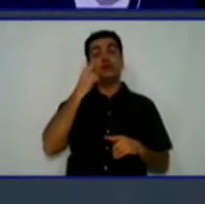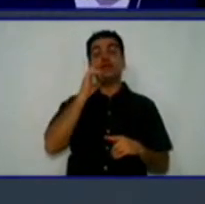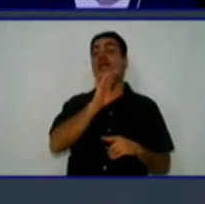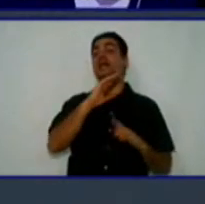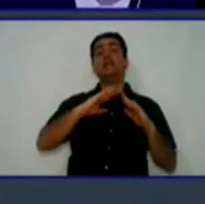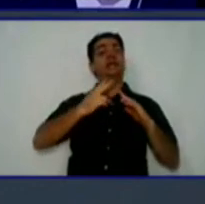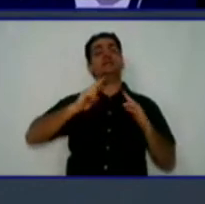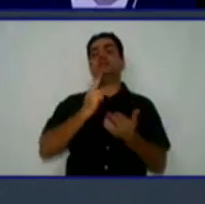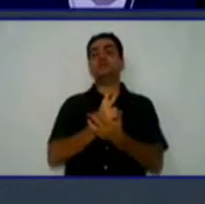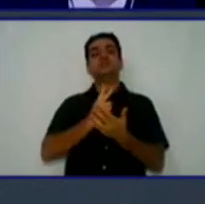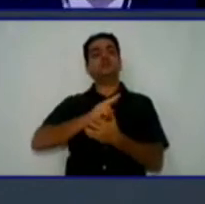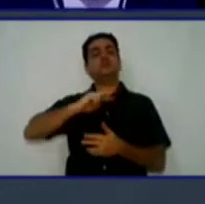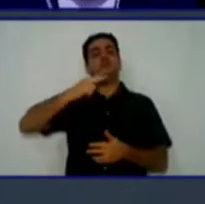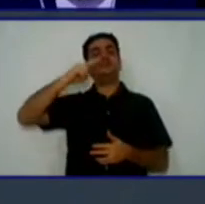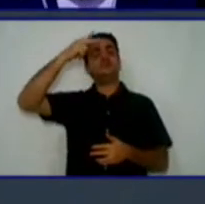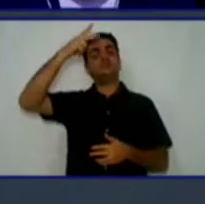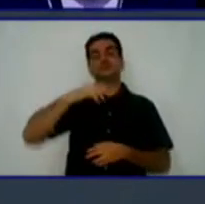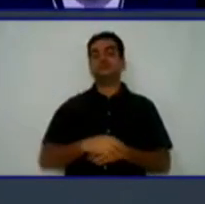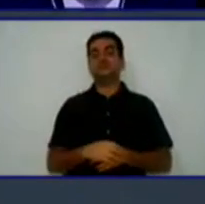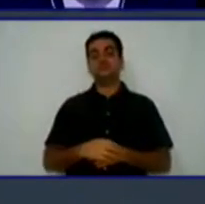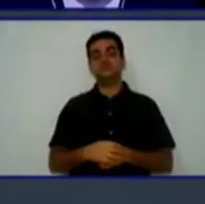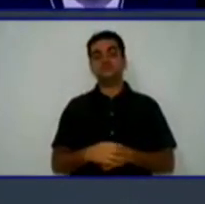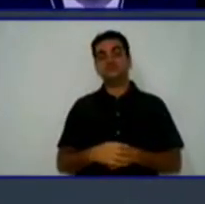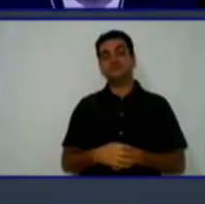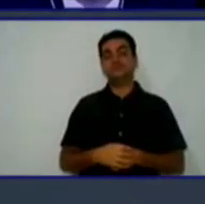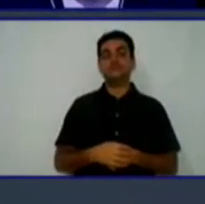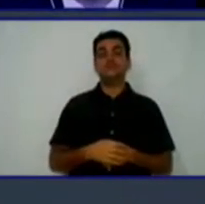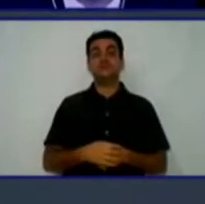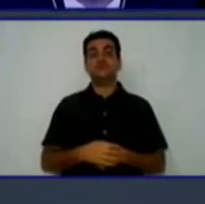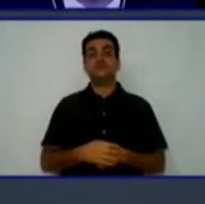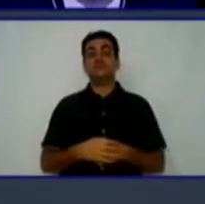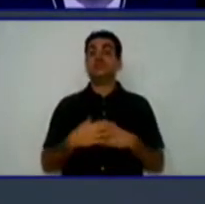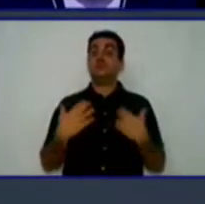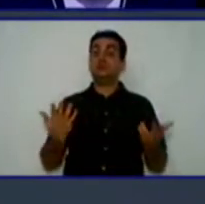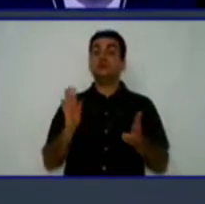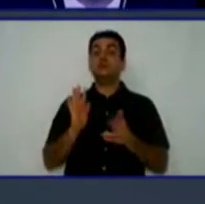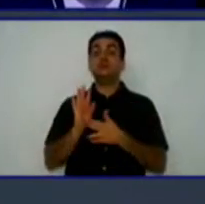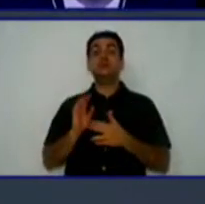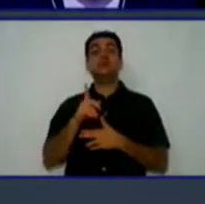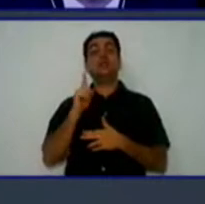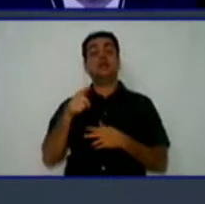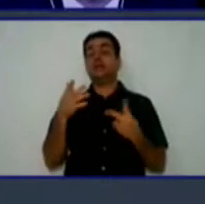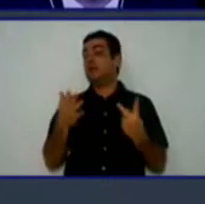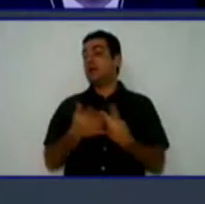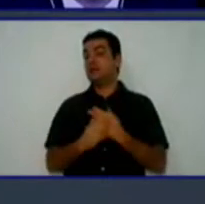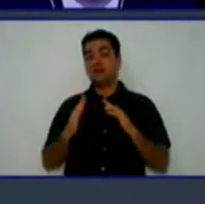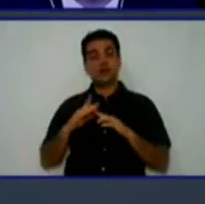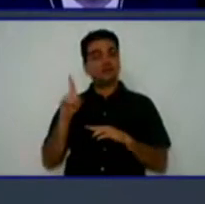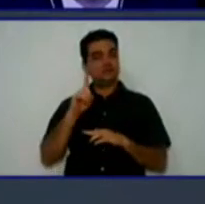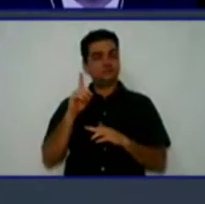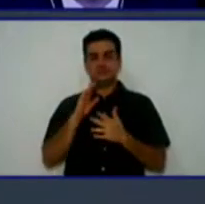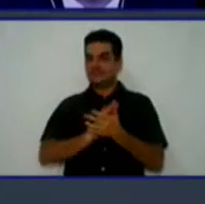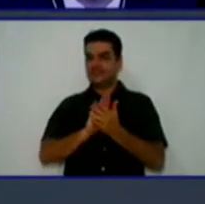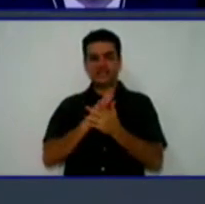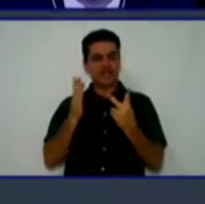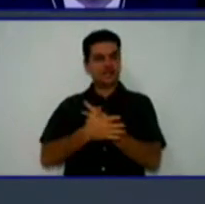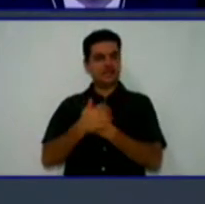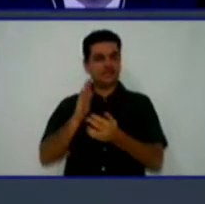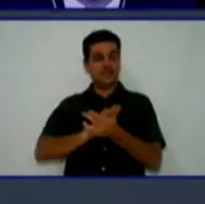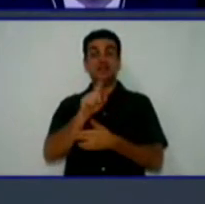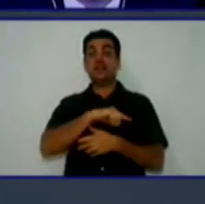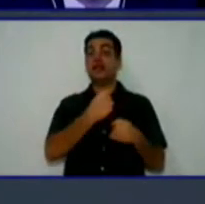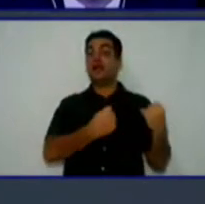valorização. A proposta, então, é de irregularidade sanada no ponto. Compra de automóveis. A aquisição